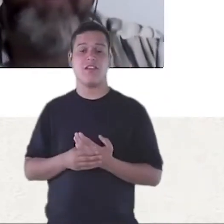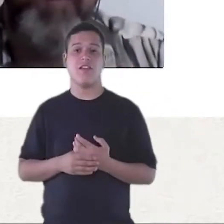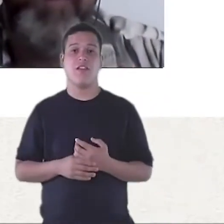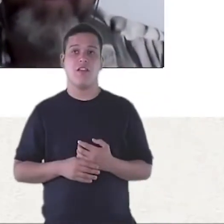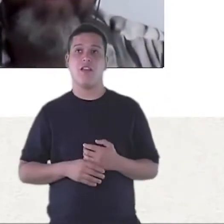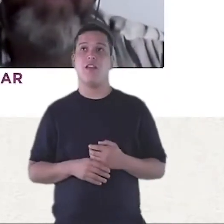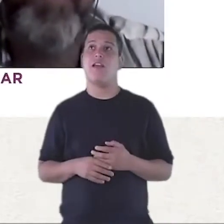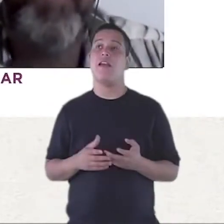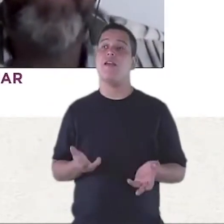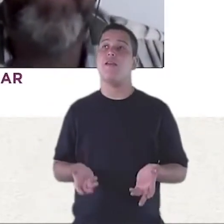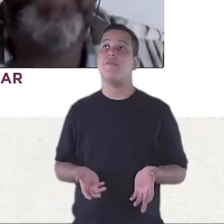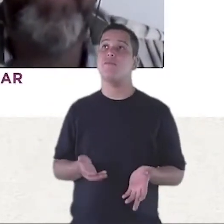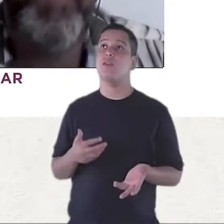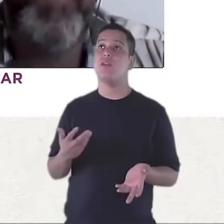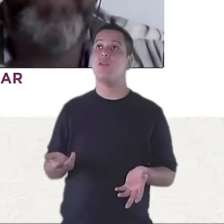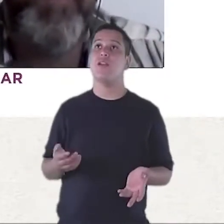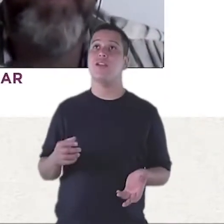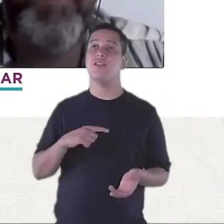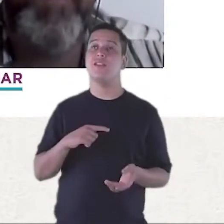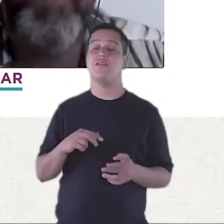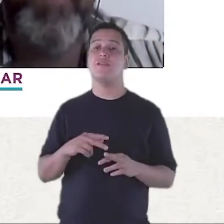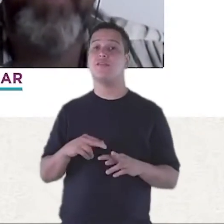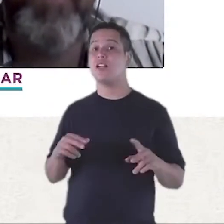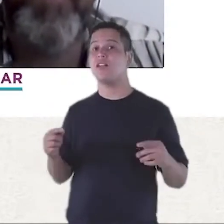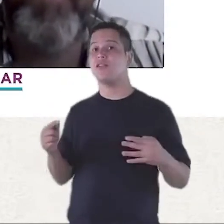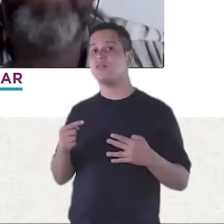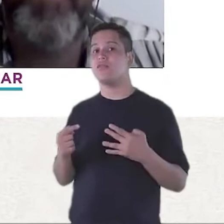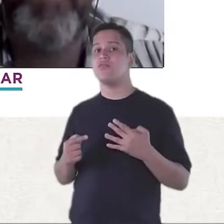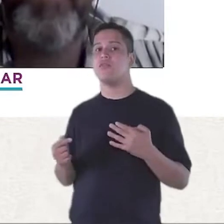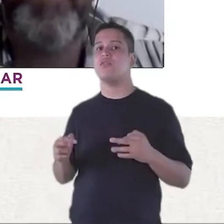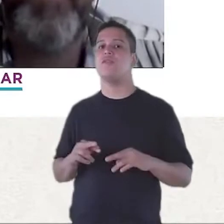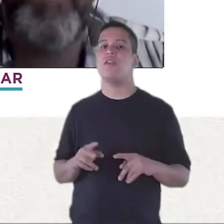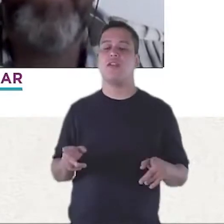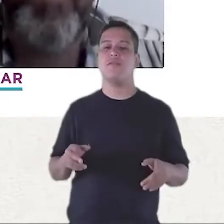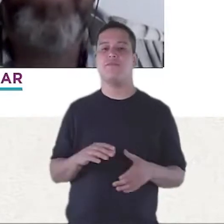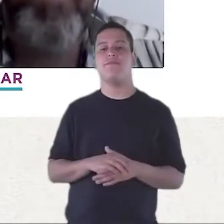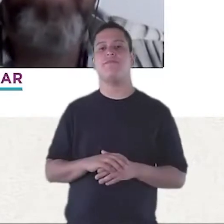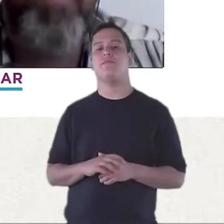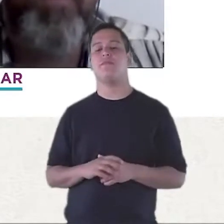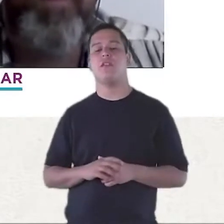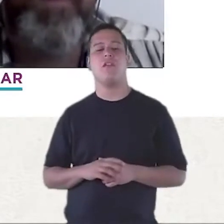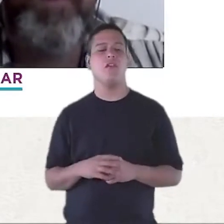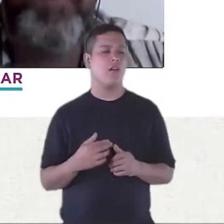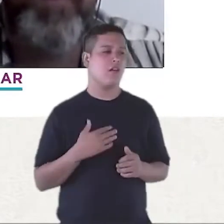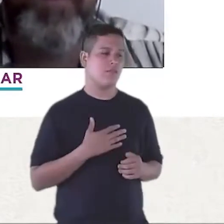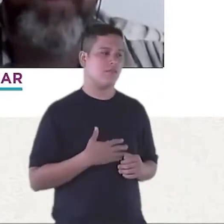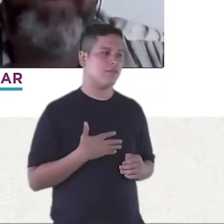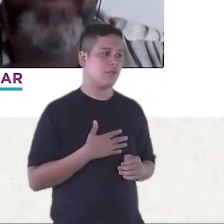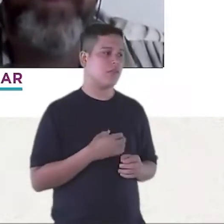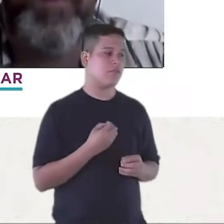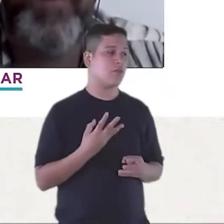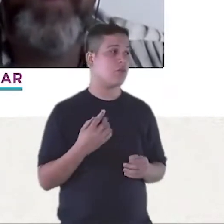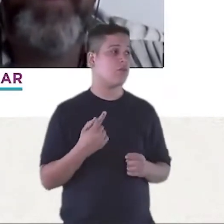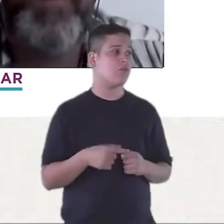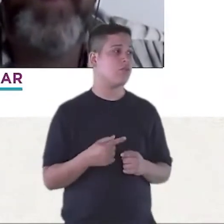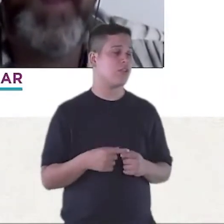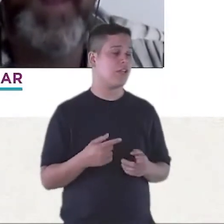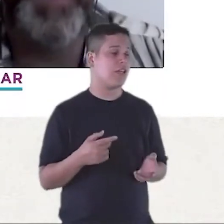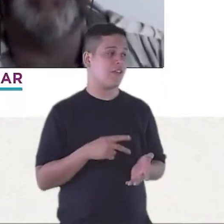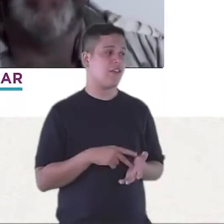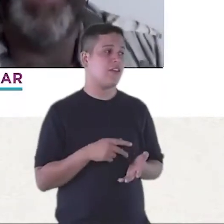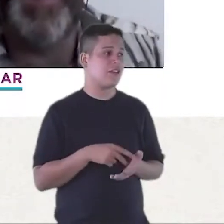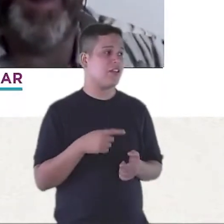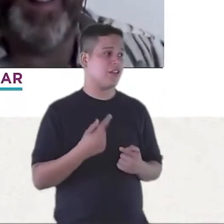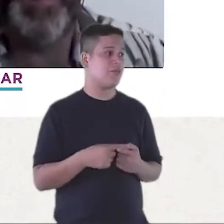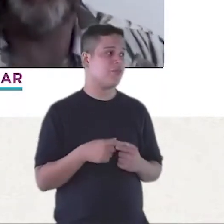gosta de falar. É, eu gostei porque, bem. Vamos falar a verdade. Eu gostei porque é bom.